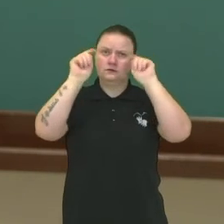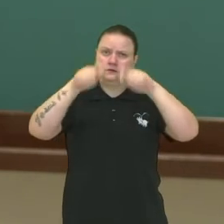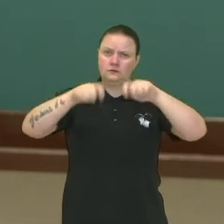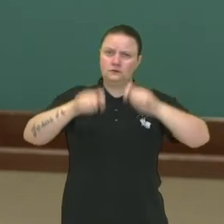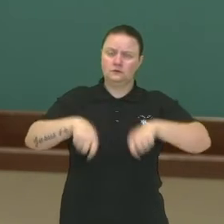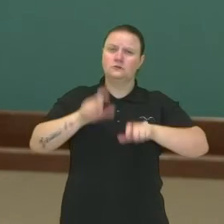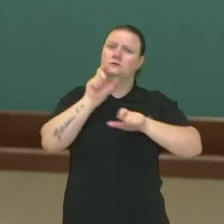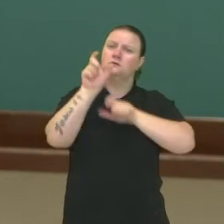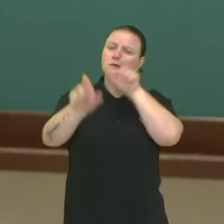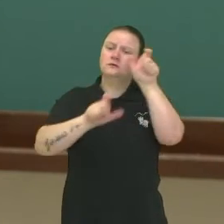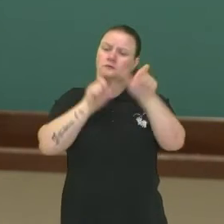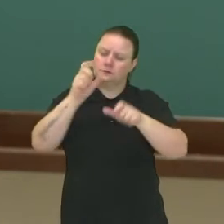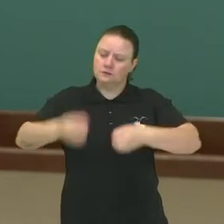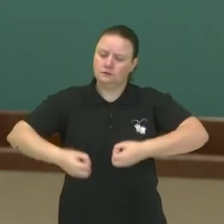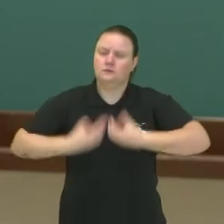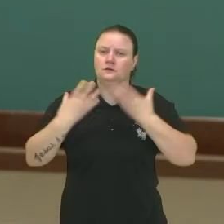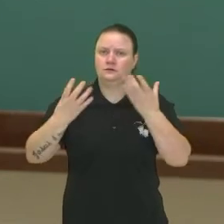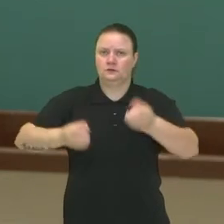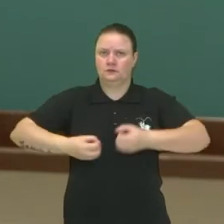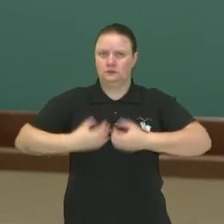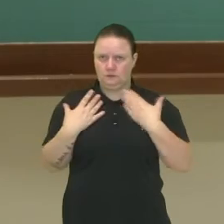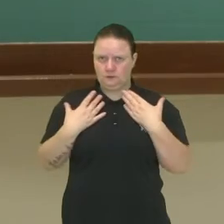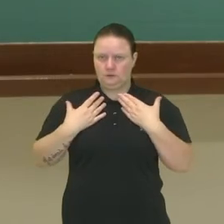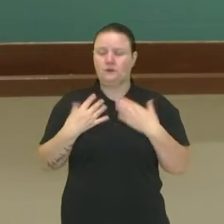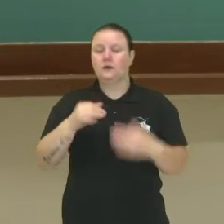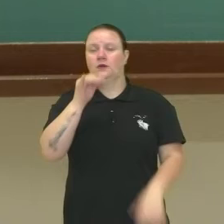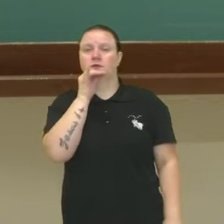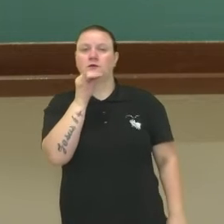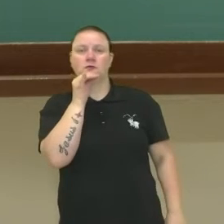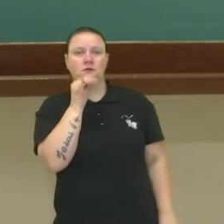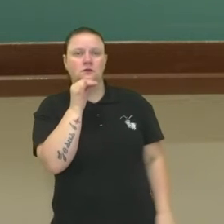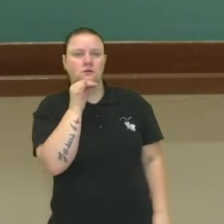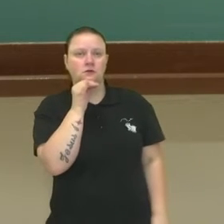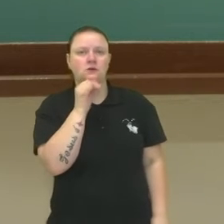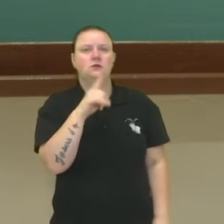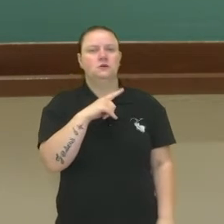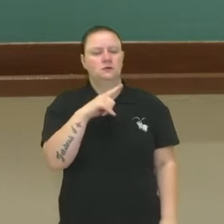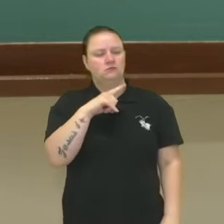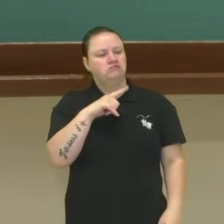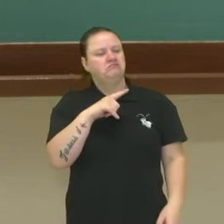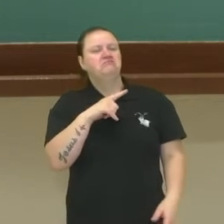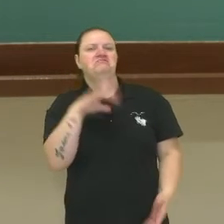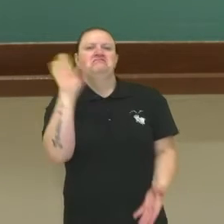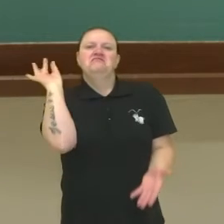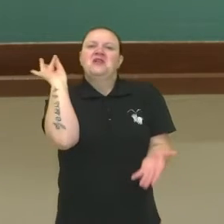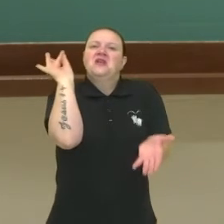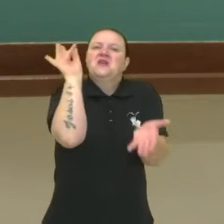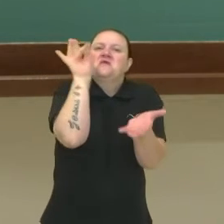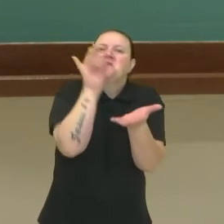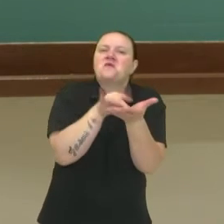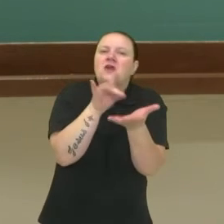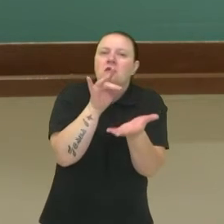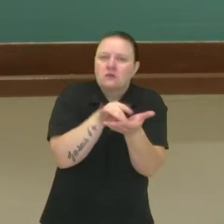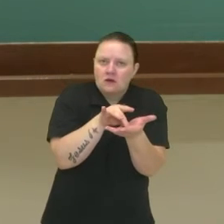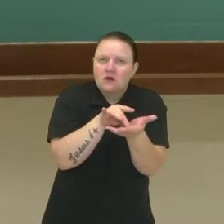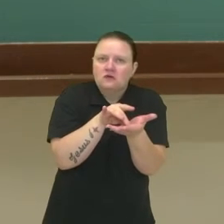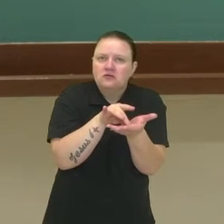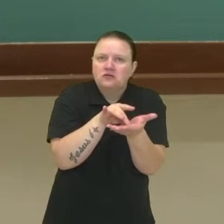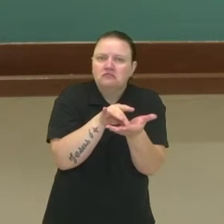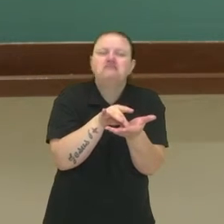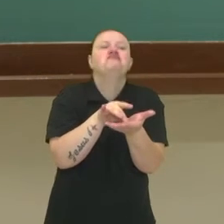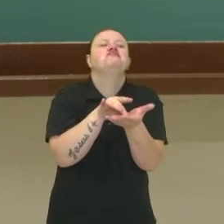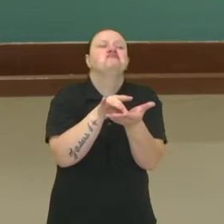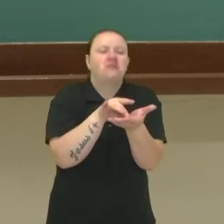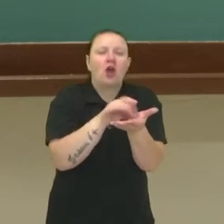palavras e expressões. Então, quando uma mensagem está no sentido real, dizemos que ela está no